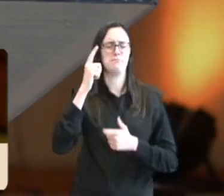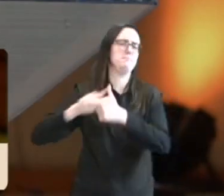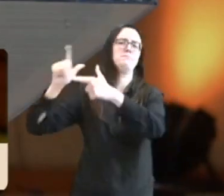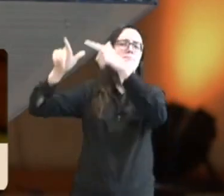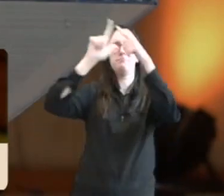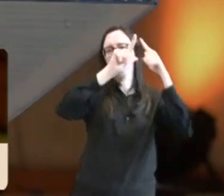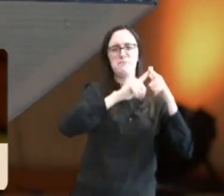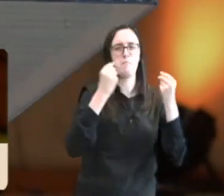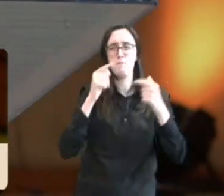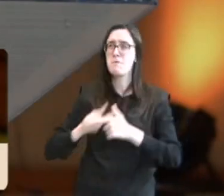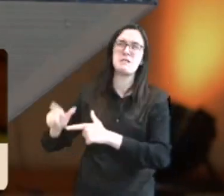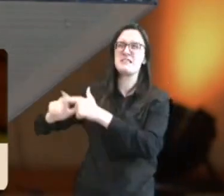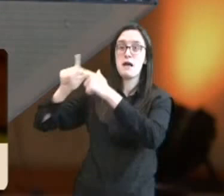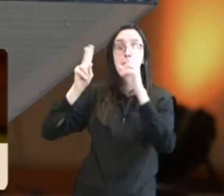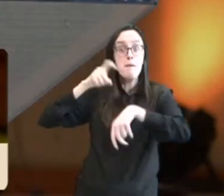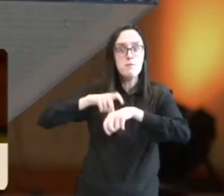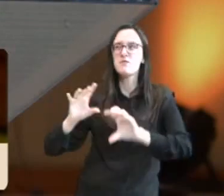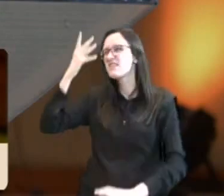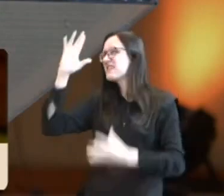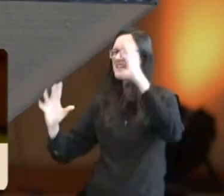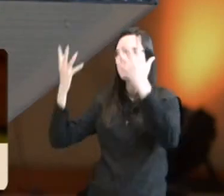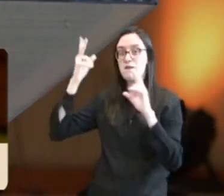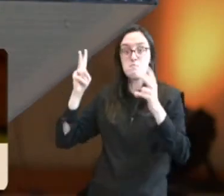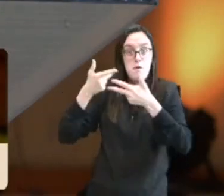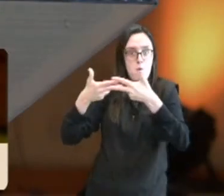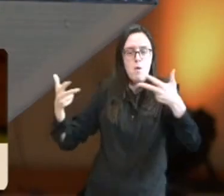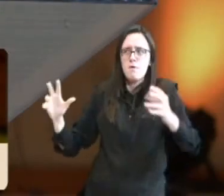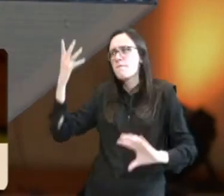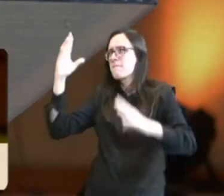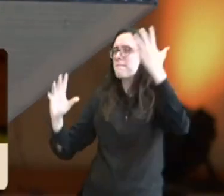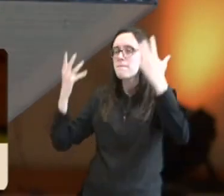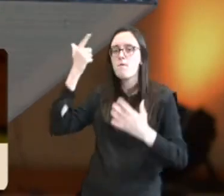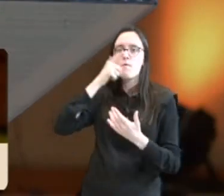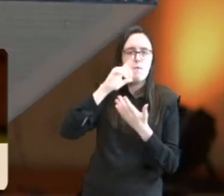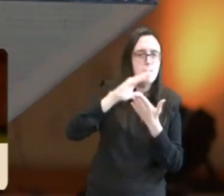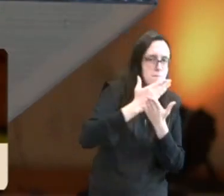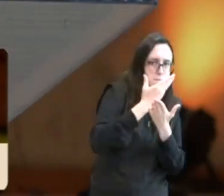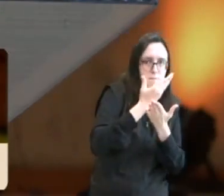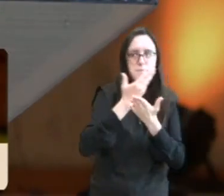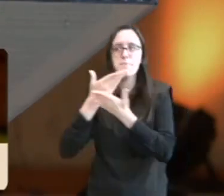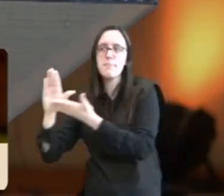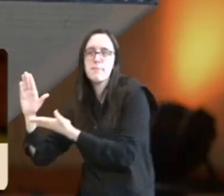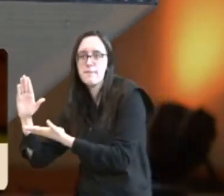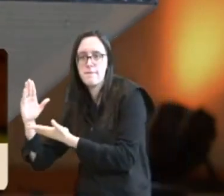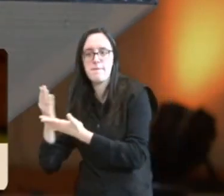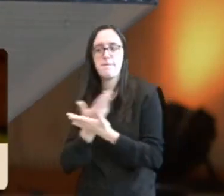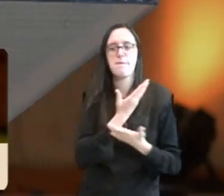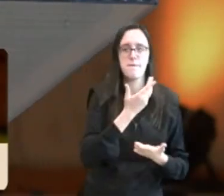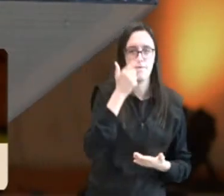problemas em cima dele, tudo ao mesmo tempo. Aí conseguiram dividir alguma coisa, porque